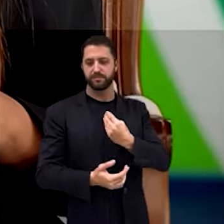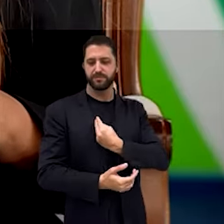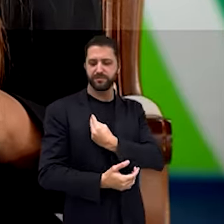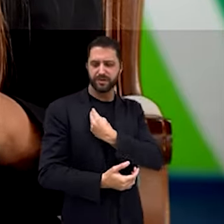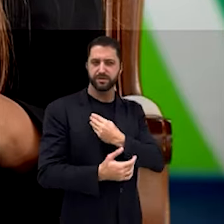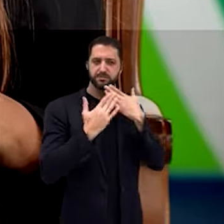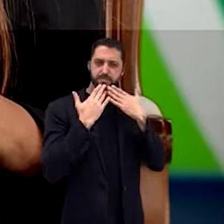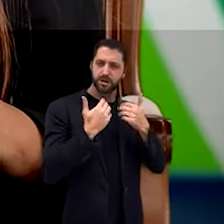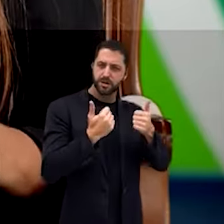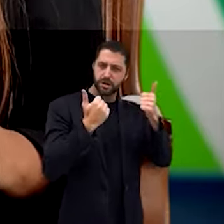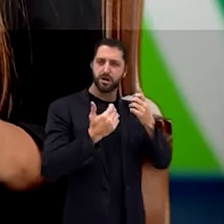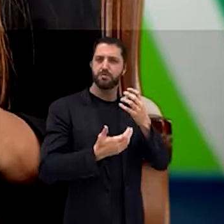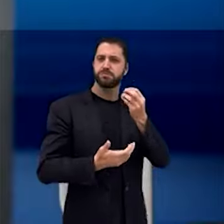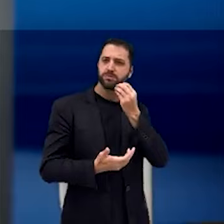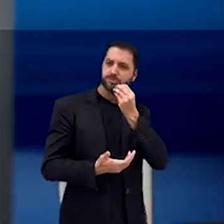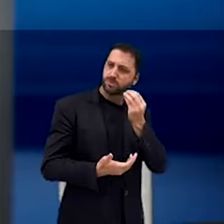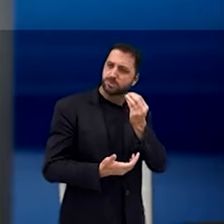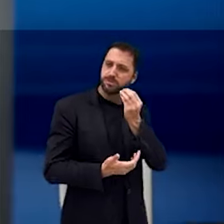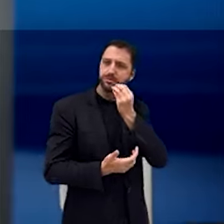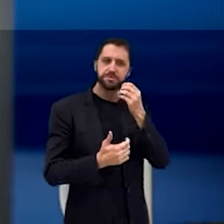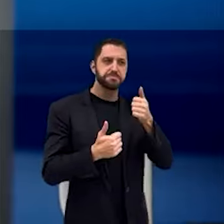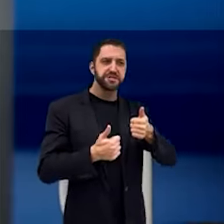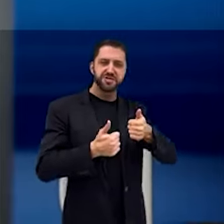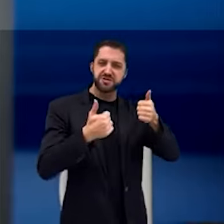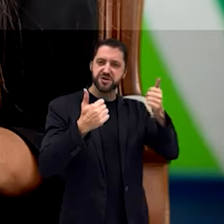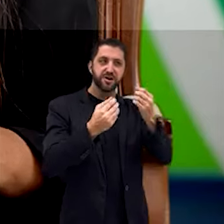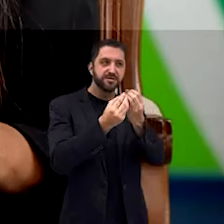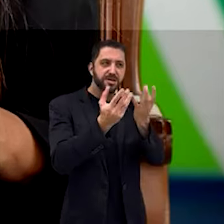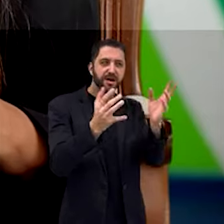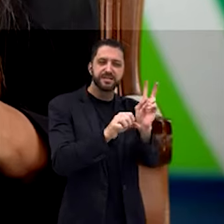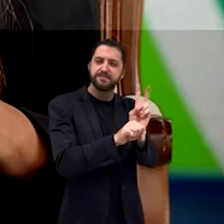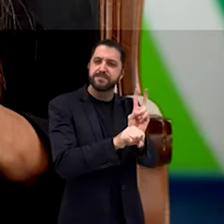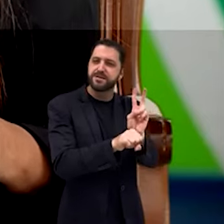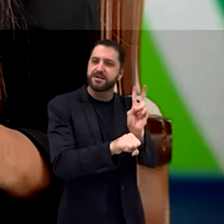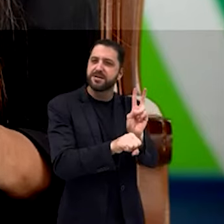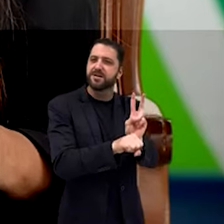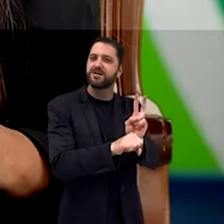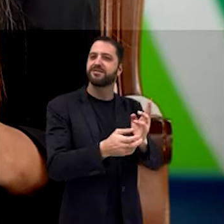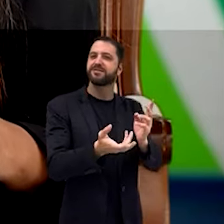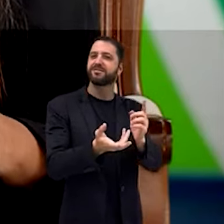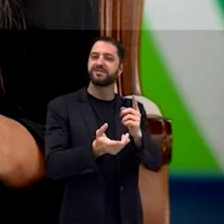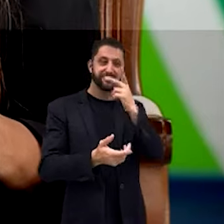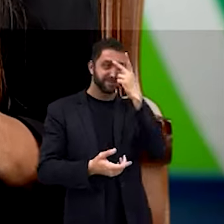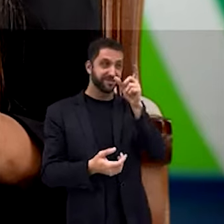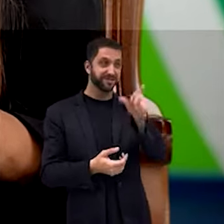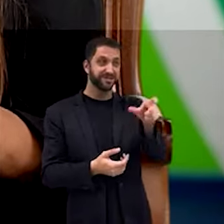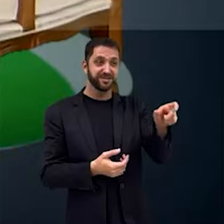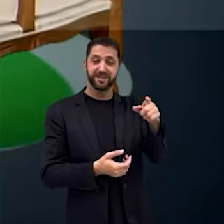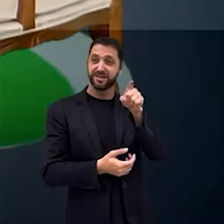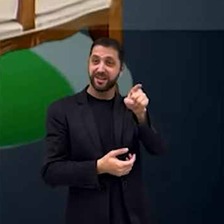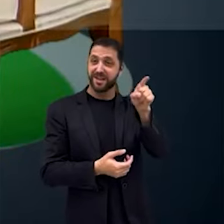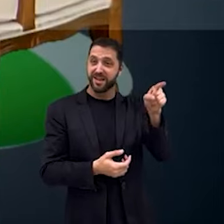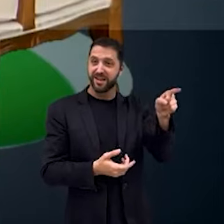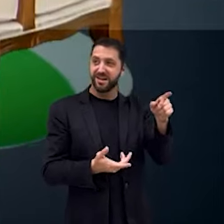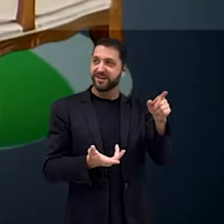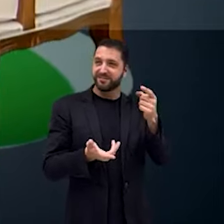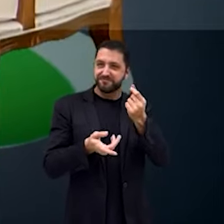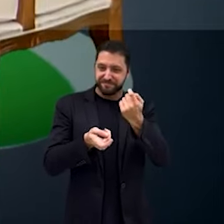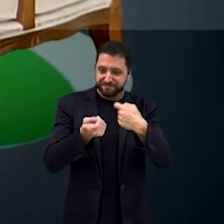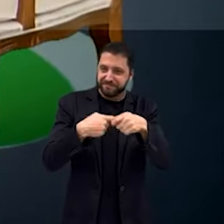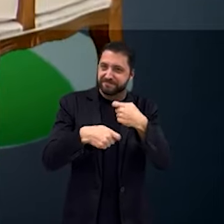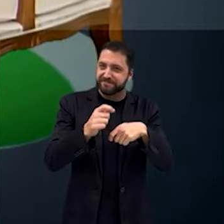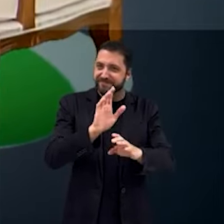vida, transformação, esperança. Oportunidade, esperança, fazendo com que as pessoas